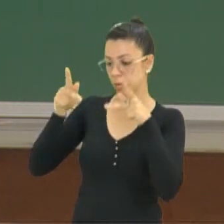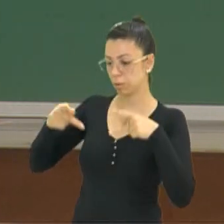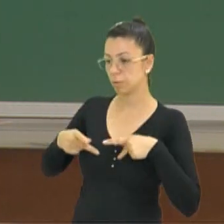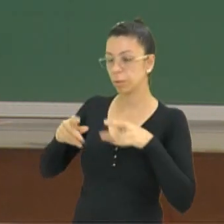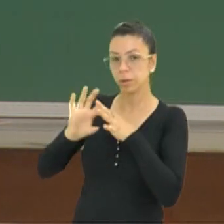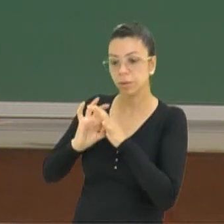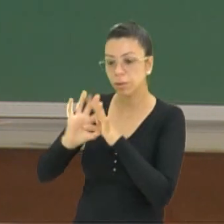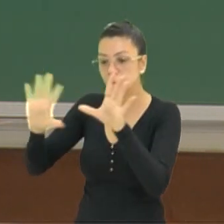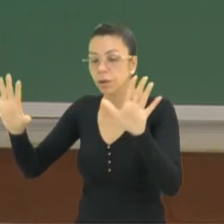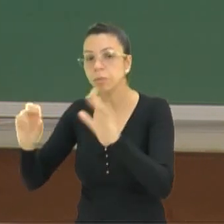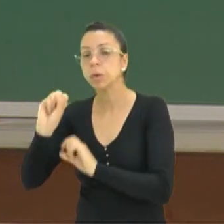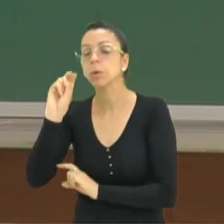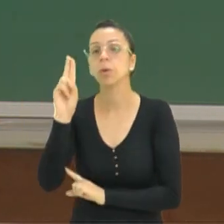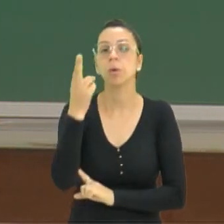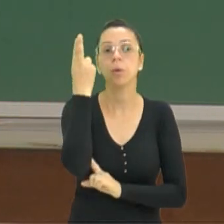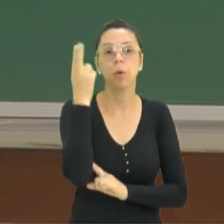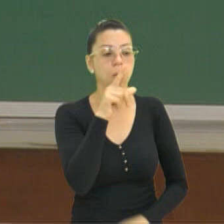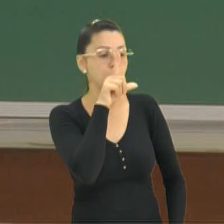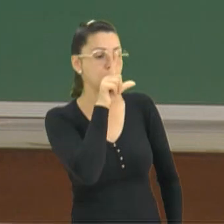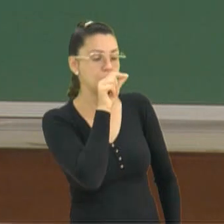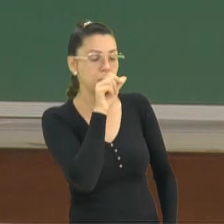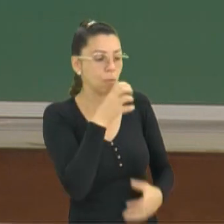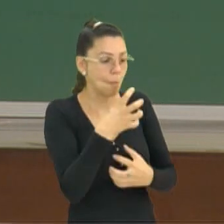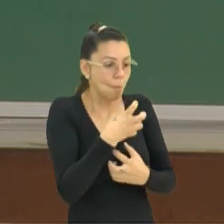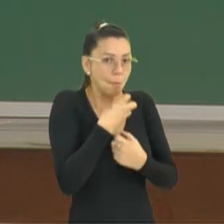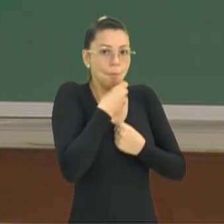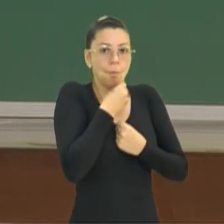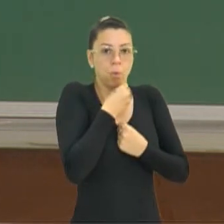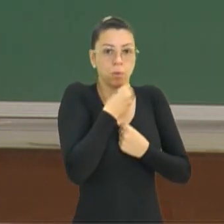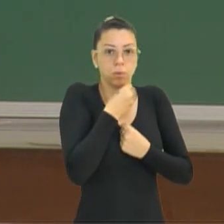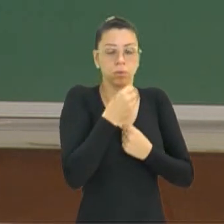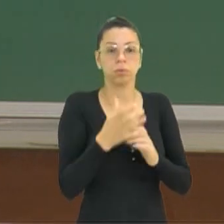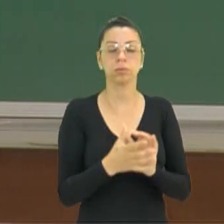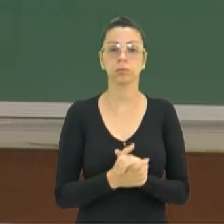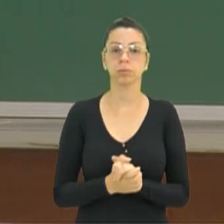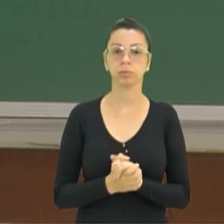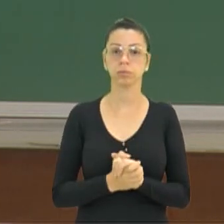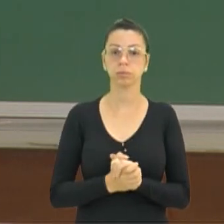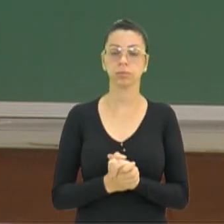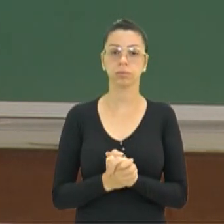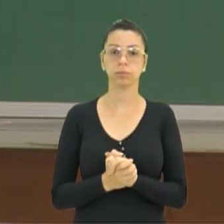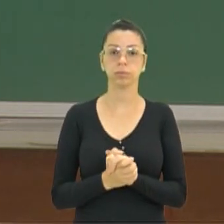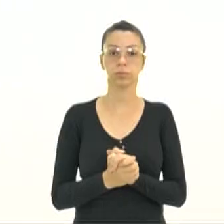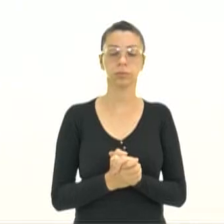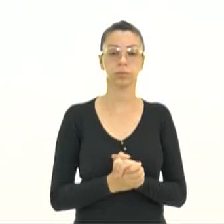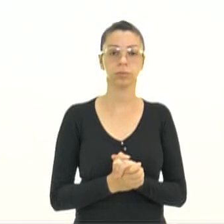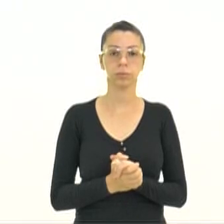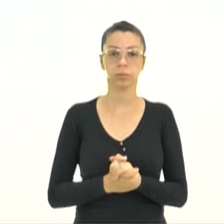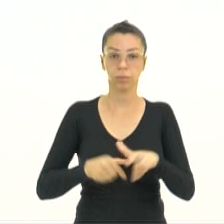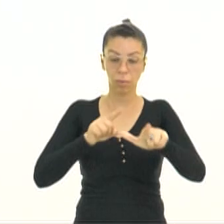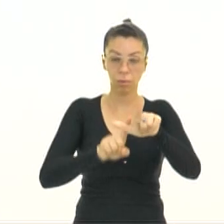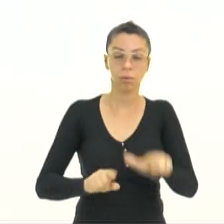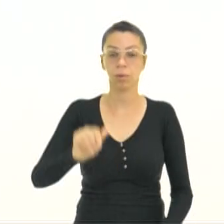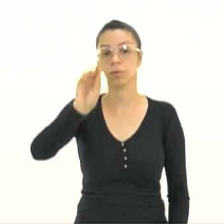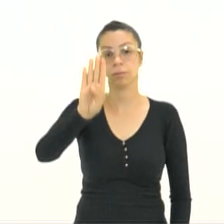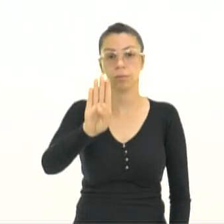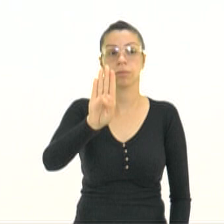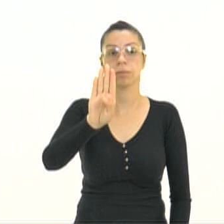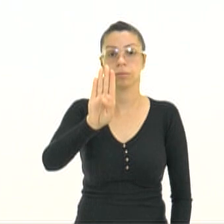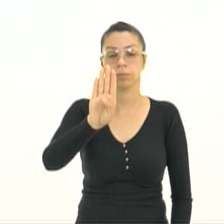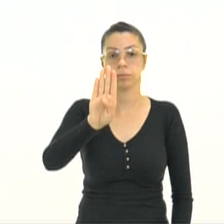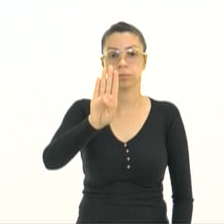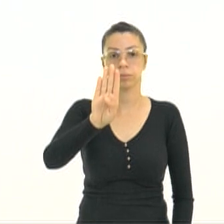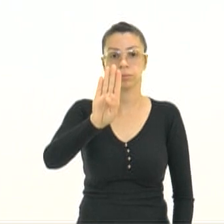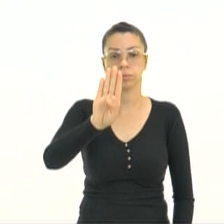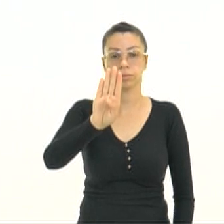ou ela se compara com um pássaro preso em uma armadilha? A ou B? Alternativa certa, letra B. I'm